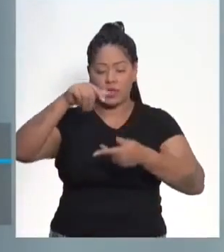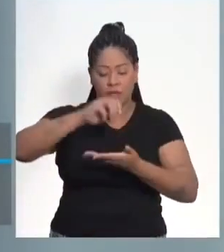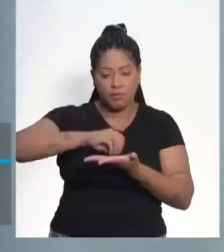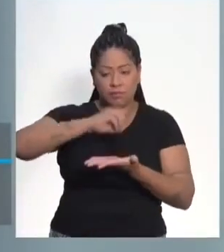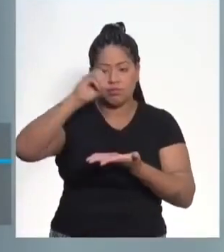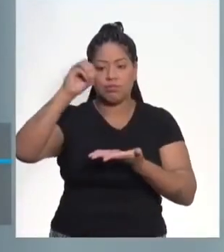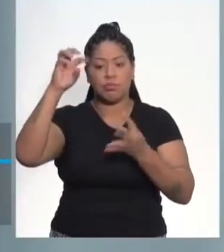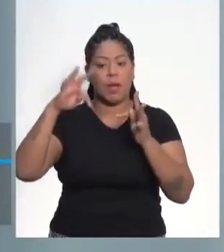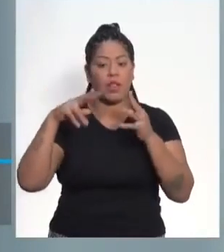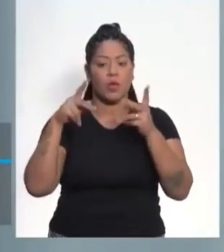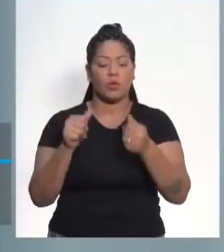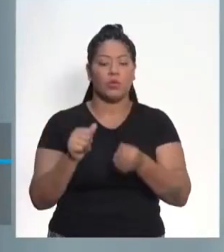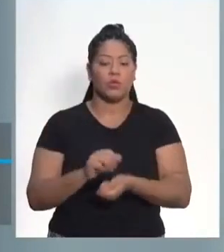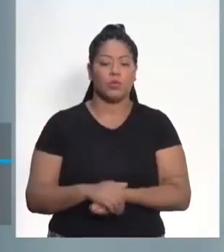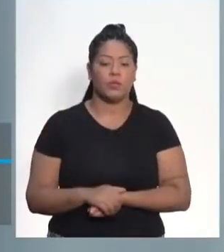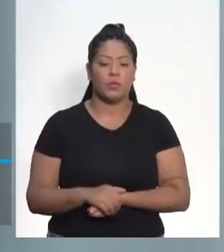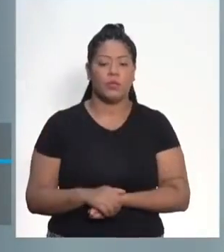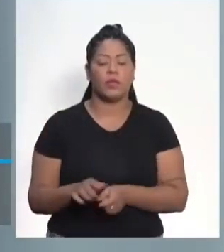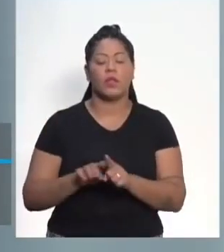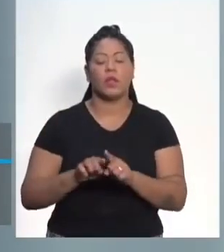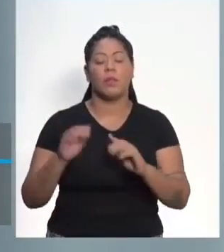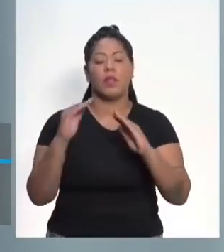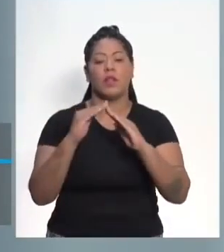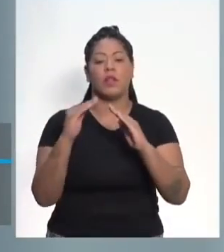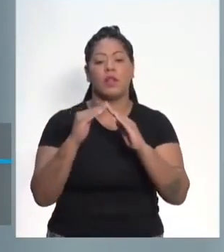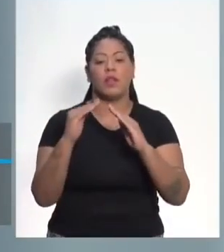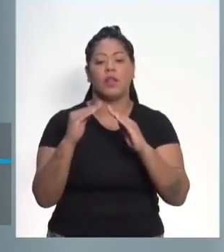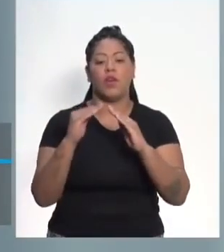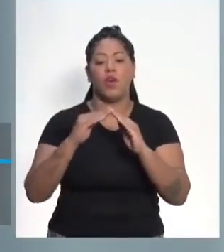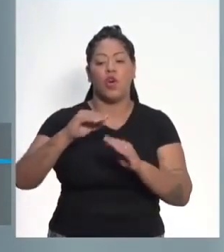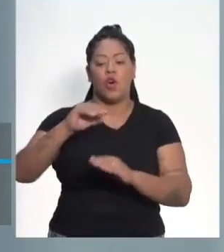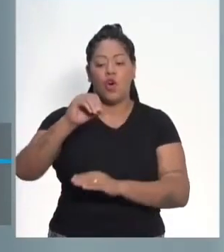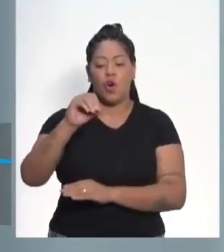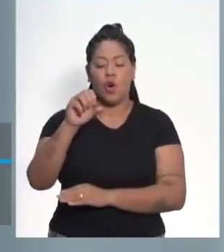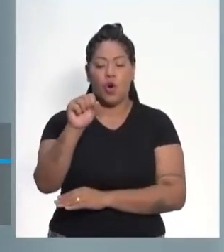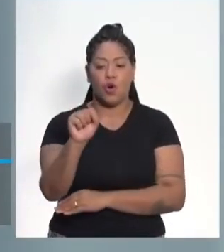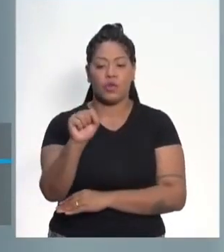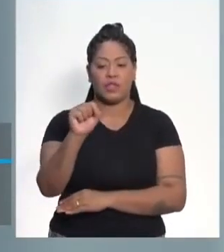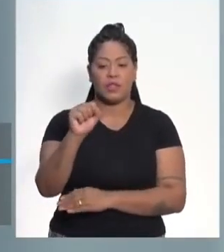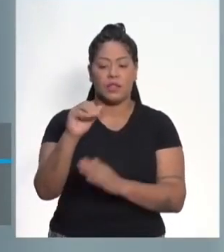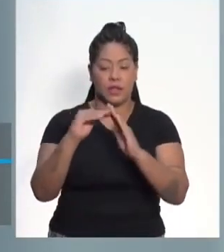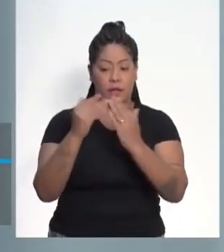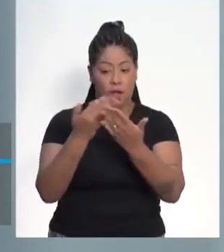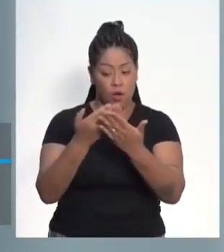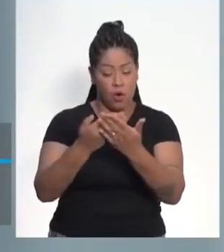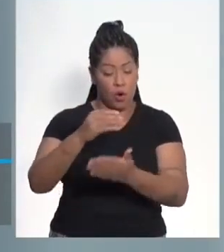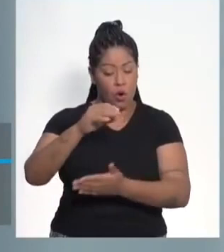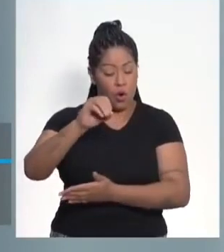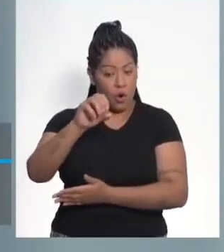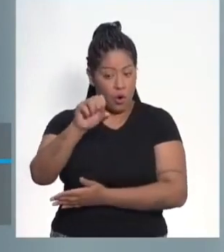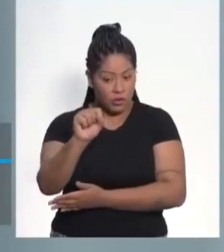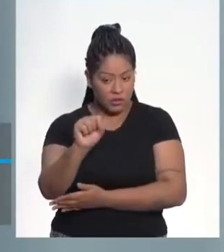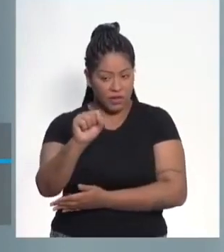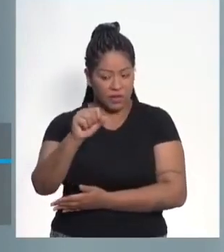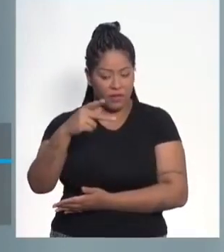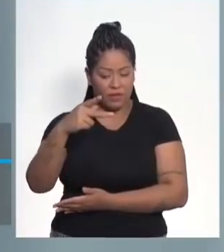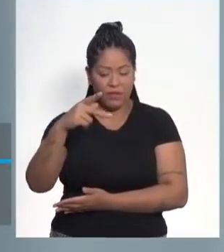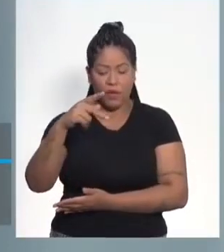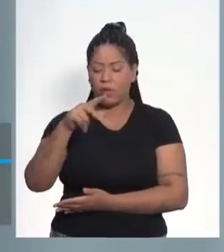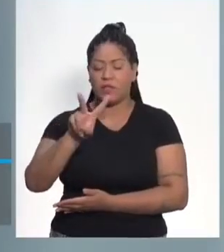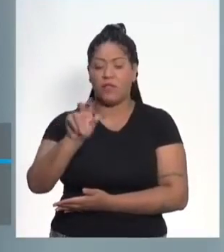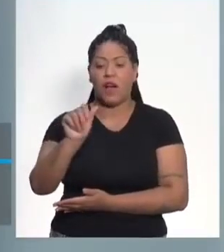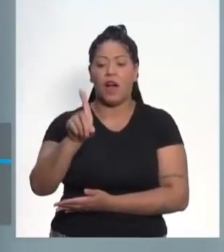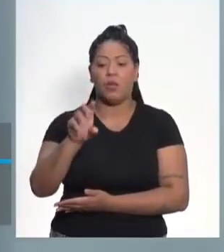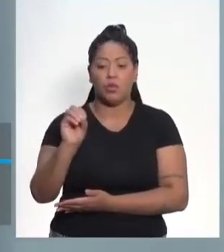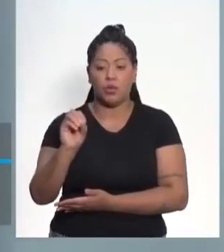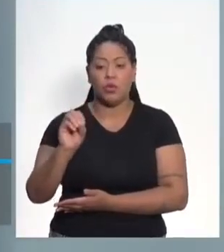Samuel, tá? Lá da Escola Estadual Oswaldo Ramos de Dirce Reis, São Paulo, lá de Jales, em nome